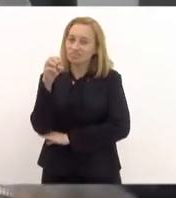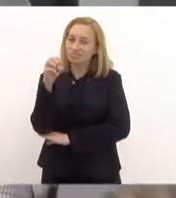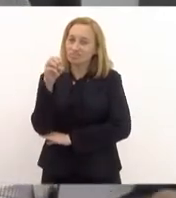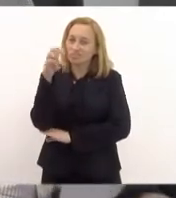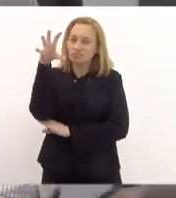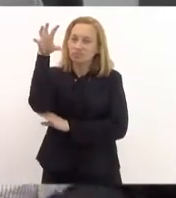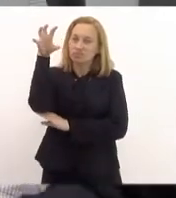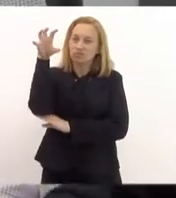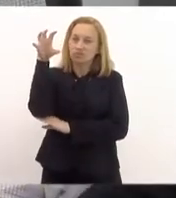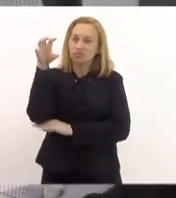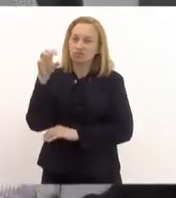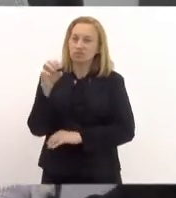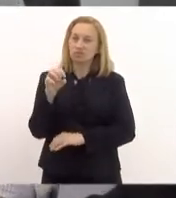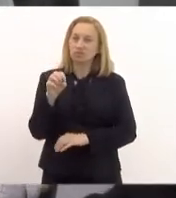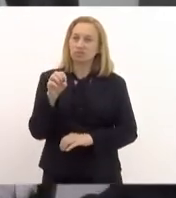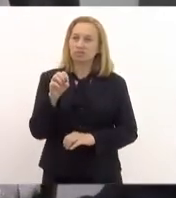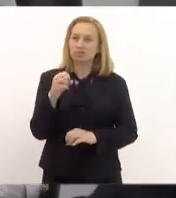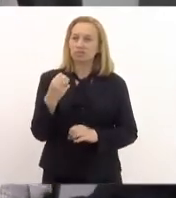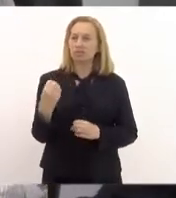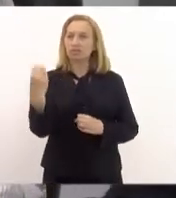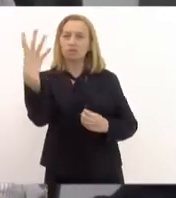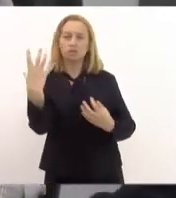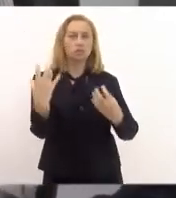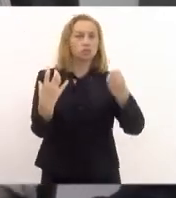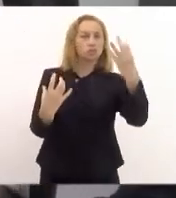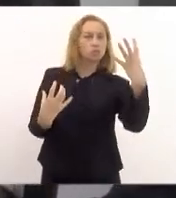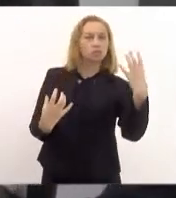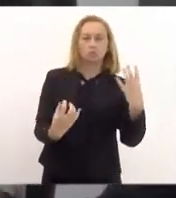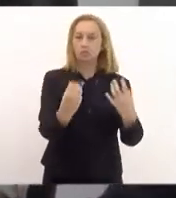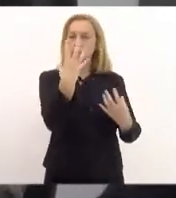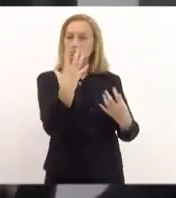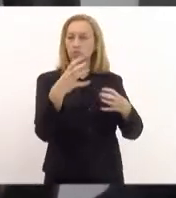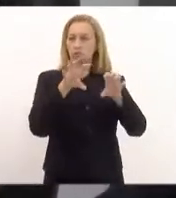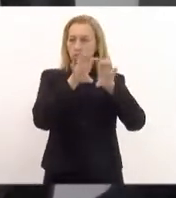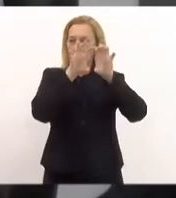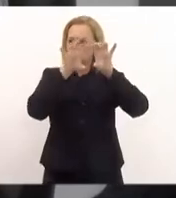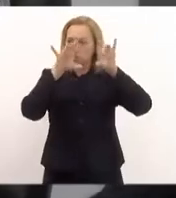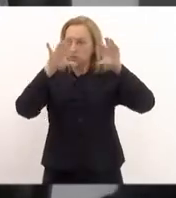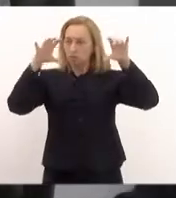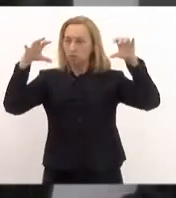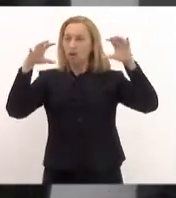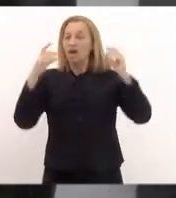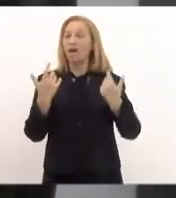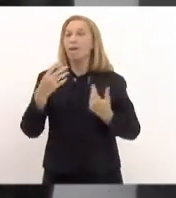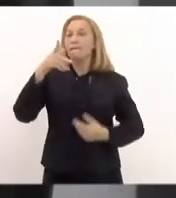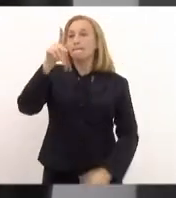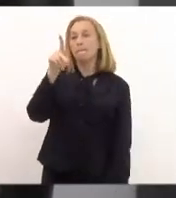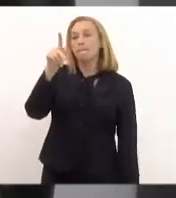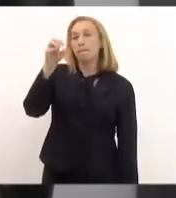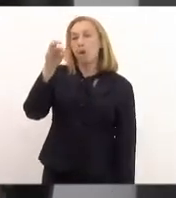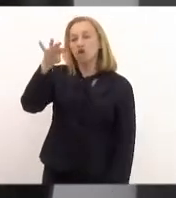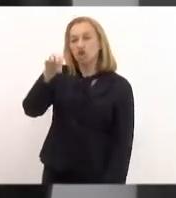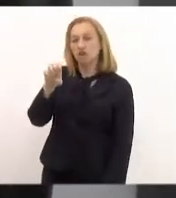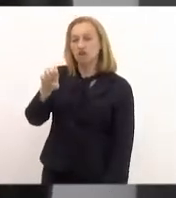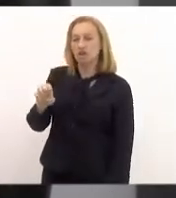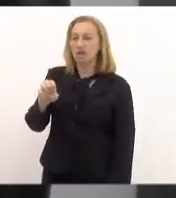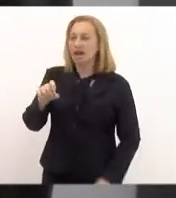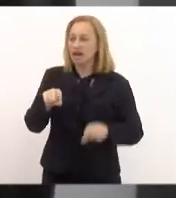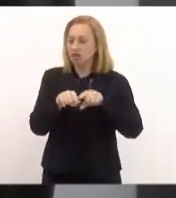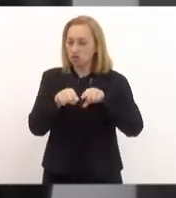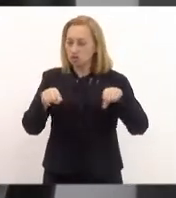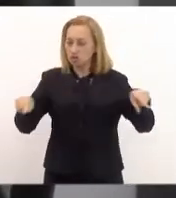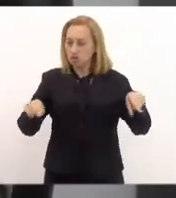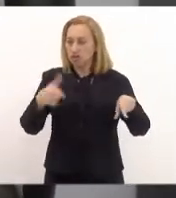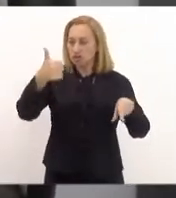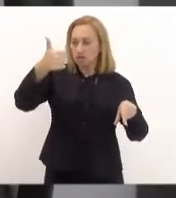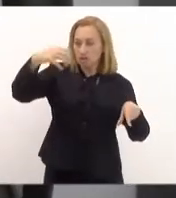os postes era mais ou menos de 19 metros, onde a gente, pelo menos, quando faz um projeto